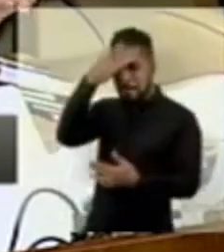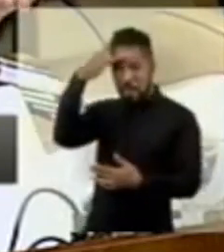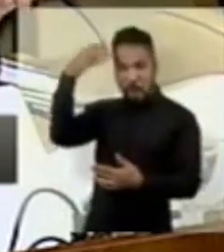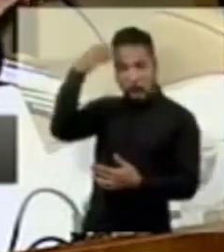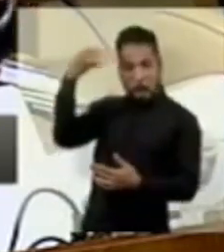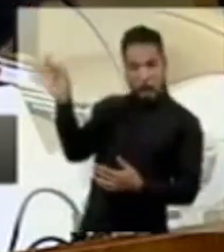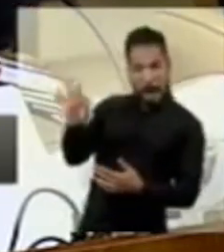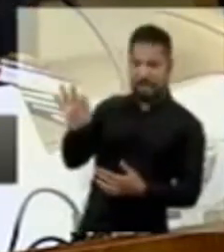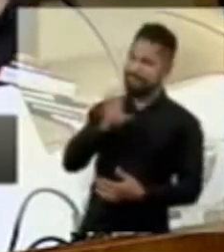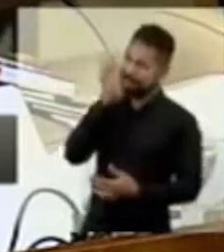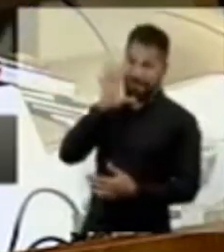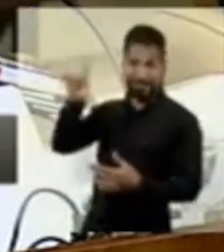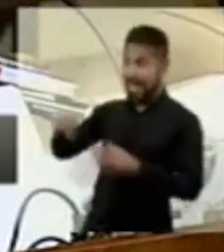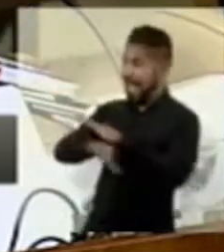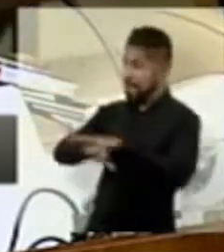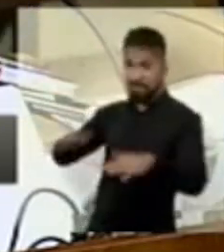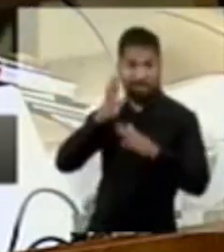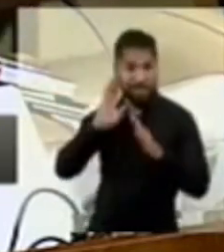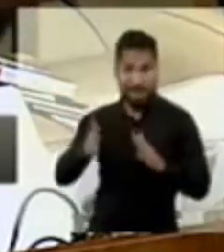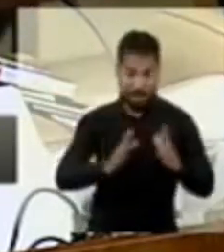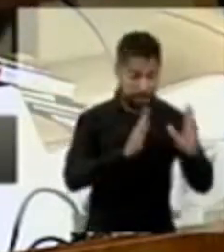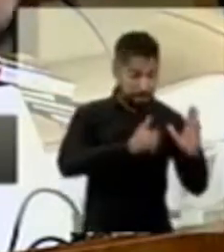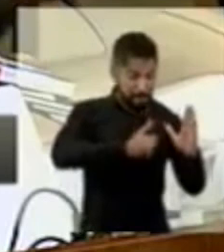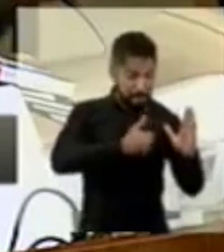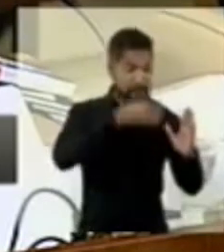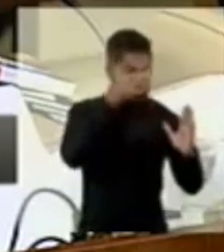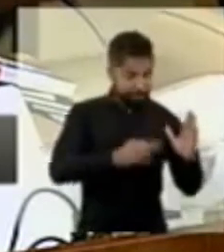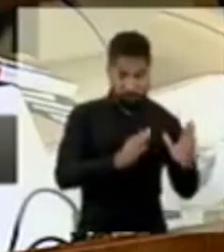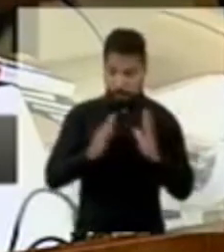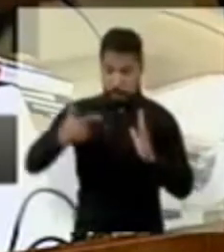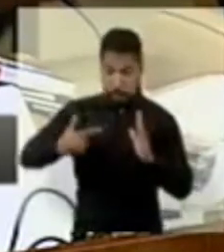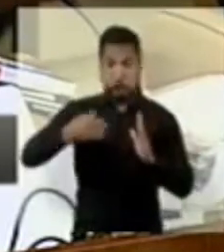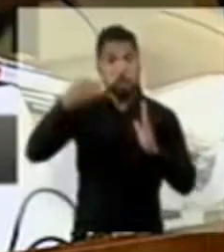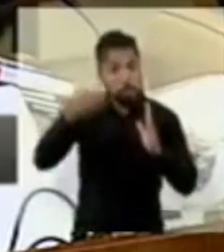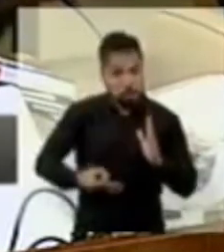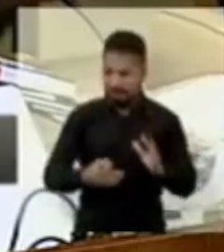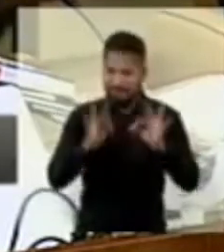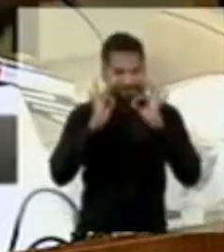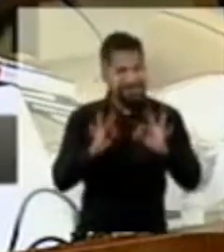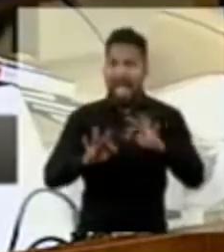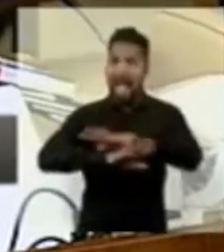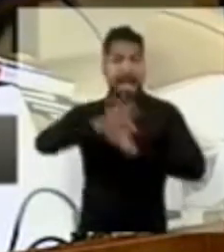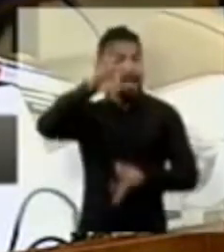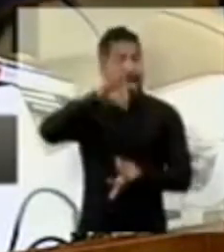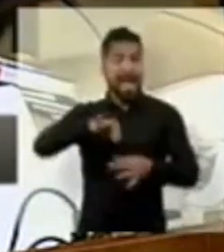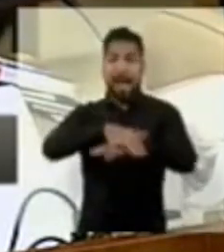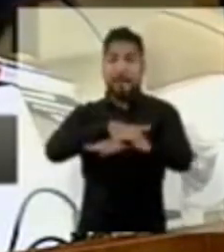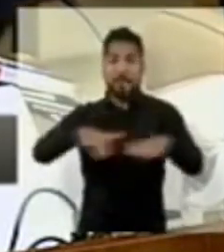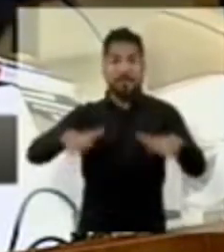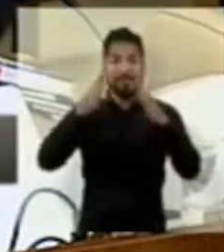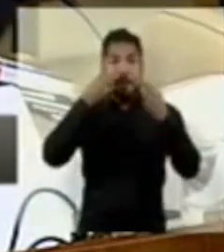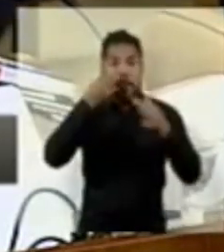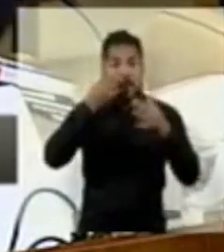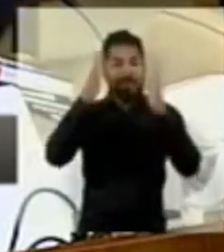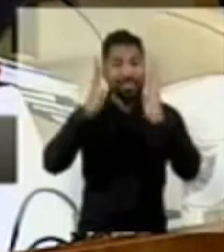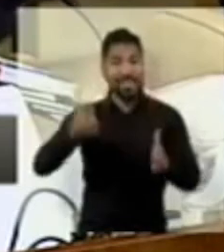devem prevalecer porque depois da condenação em segundo grau já não é mais possível discutir nem a autoria nem